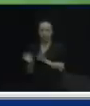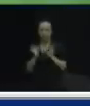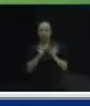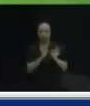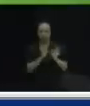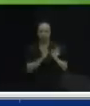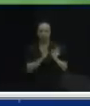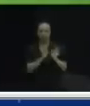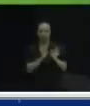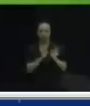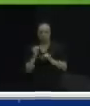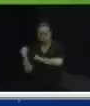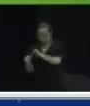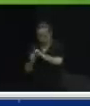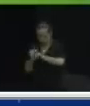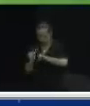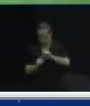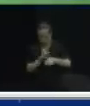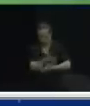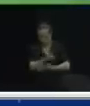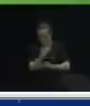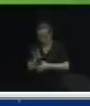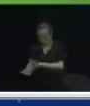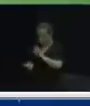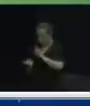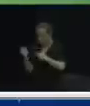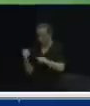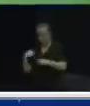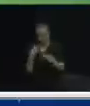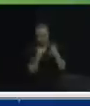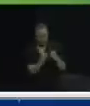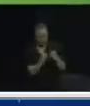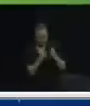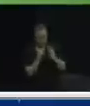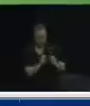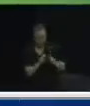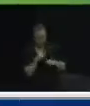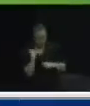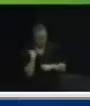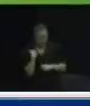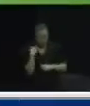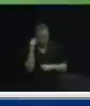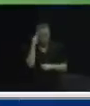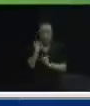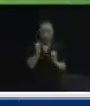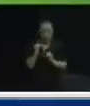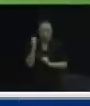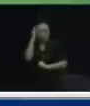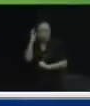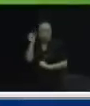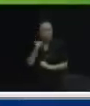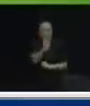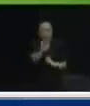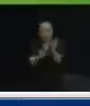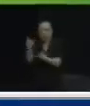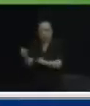problemas que ela podia trazer ela não estavam entre aqueles que minimizarão desde o princípio a gravidade da academia que